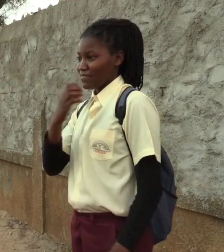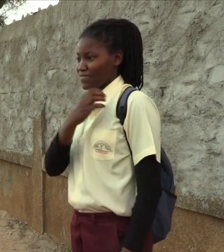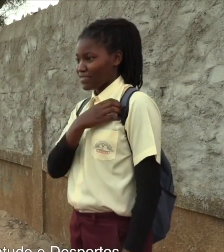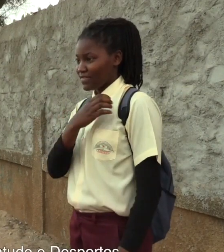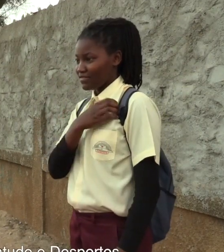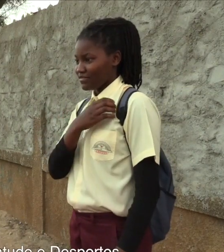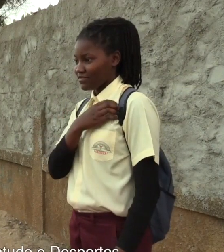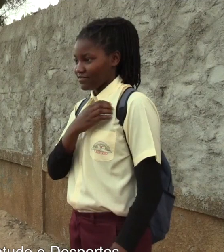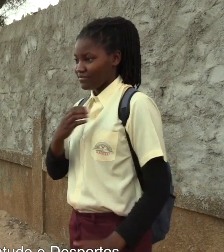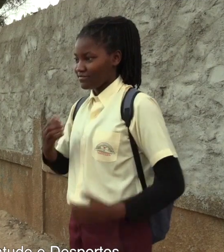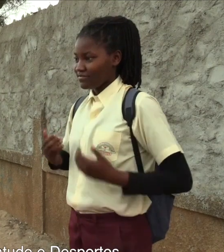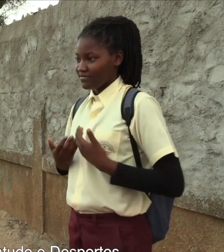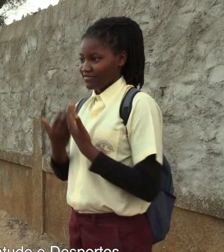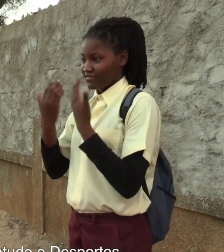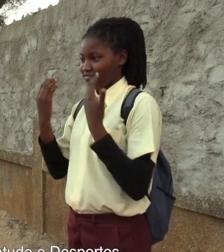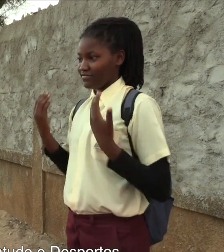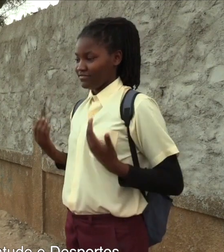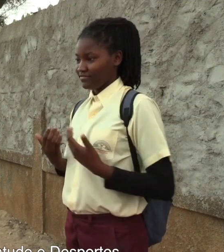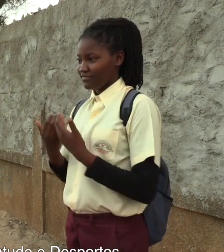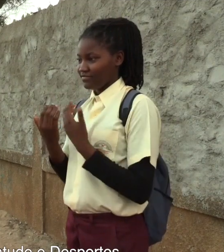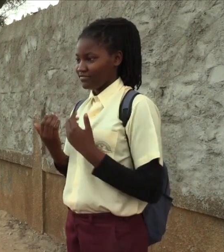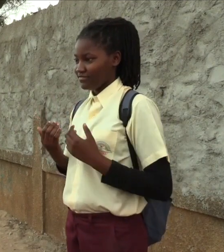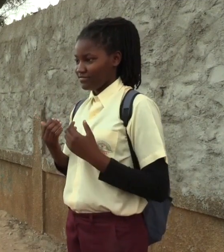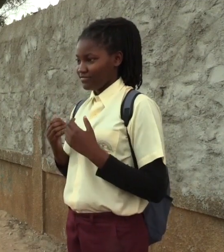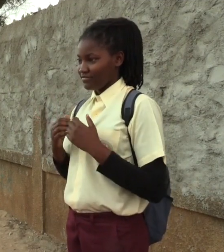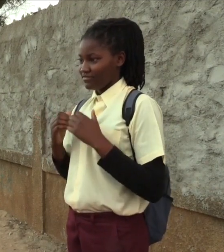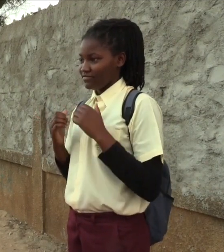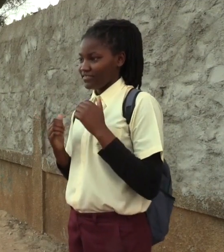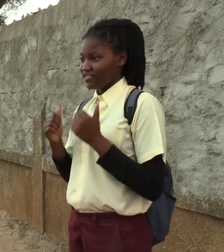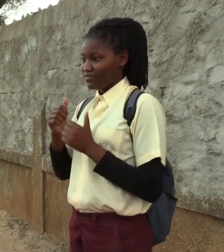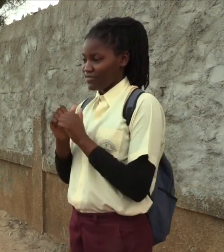Ministério da Juventude e Desportos